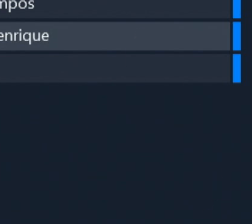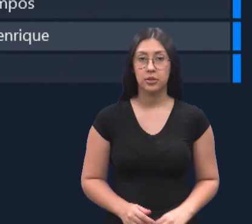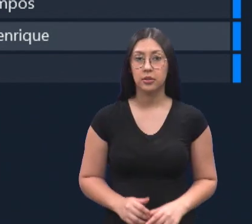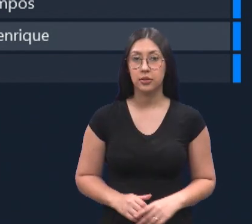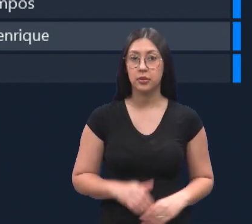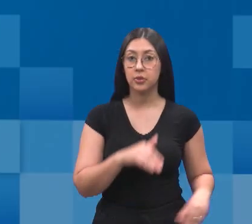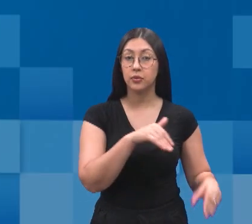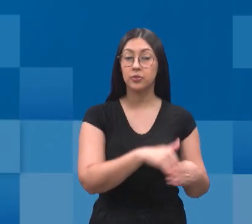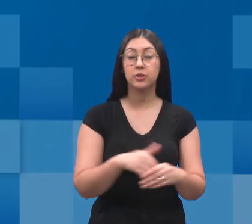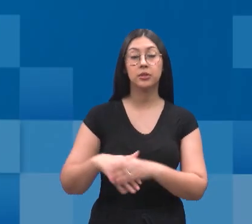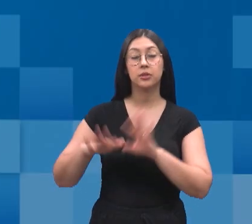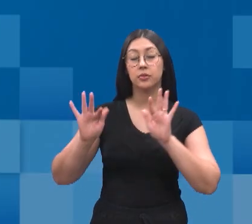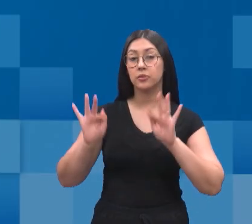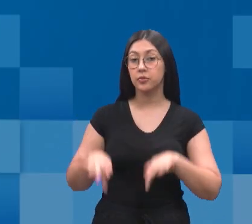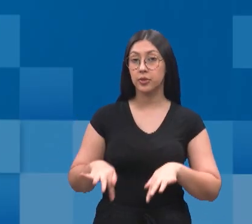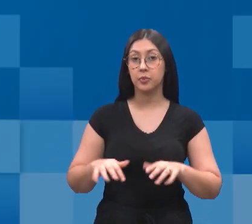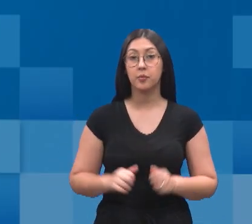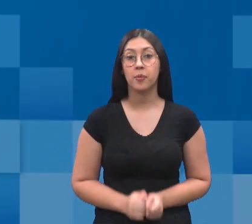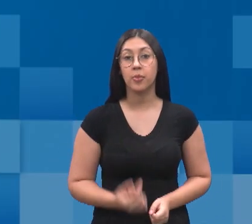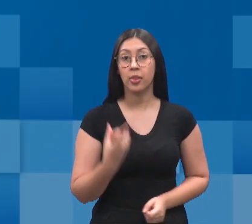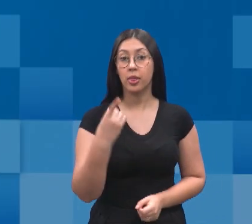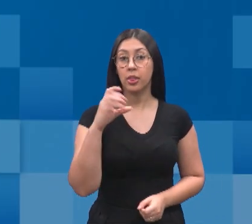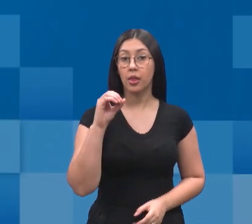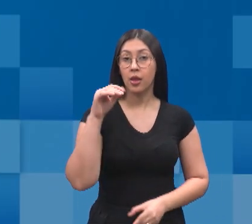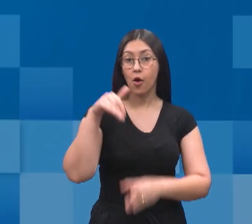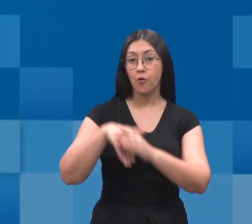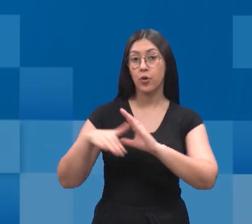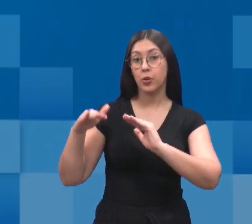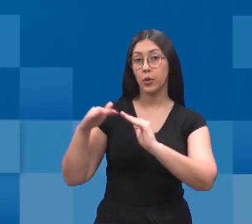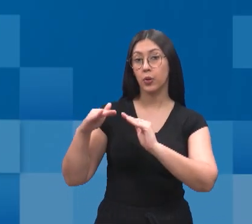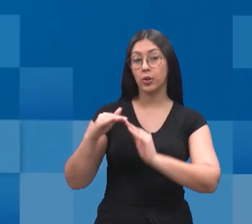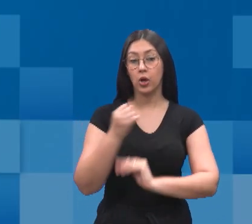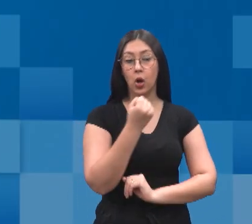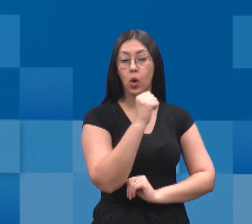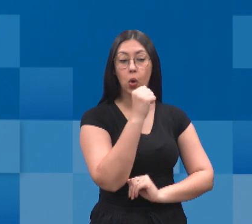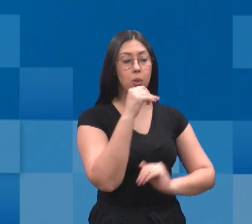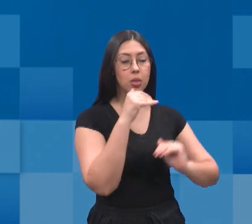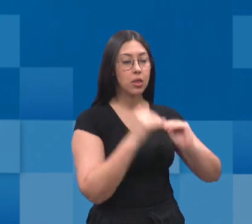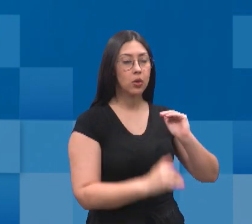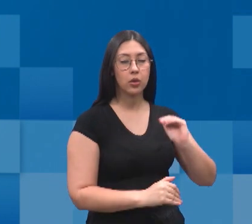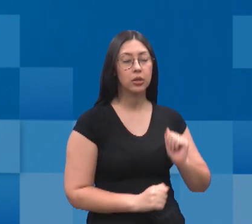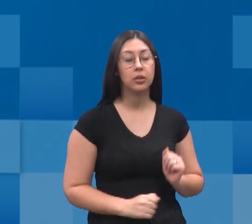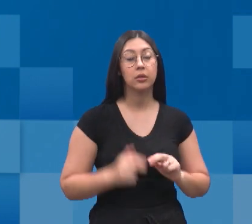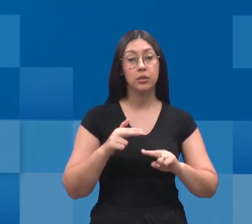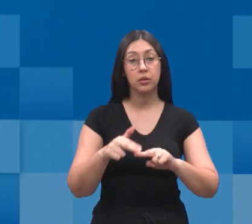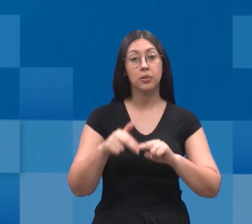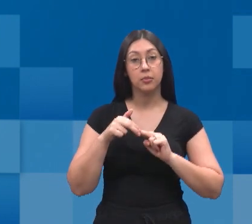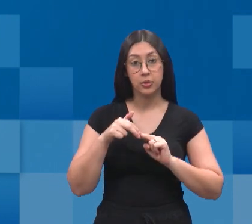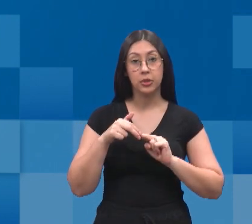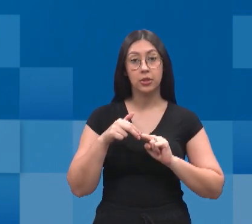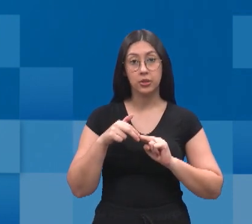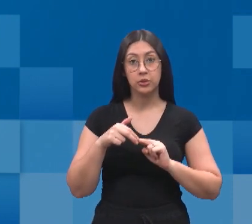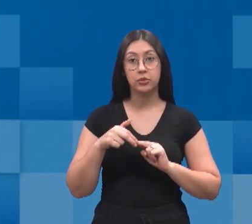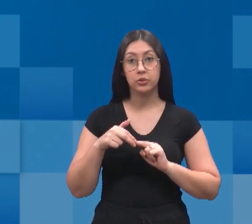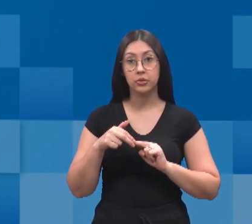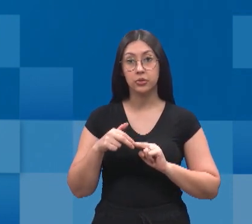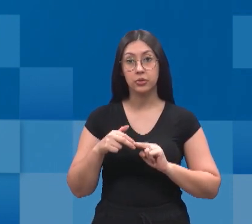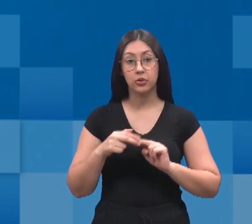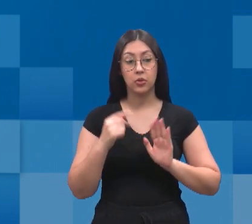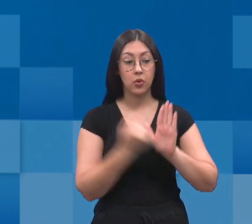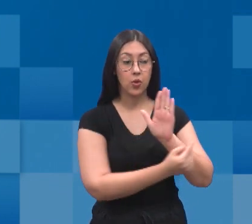Encerrada a votação. 10 votos favoráveis, 8 votos contrários. Com 10 votos favoráveis, 8 votos contrários, o veto